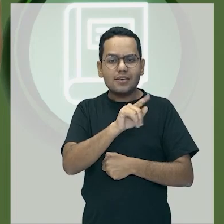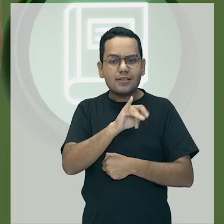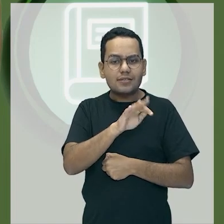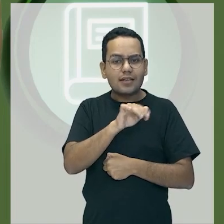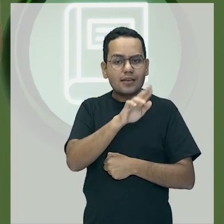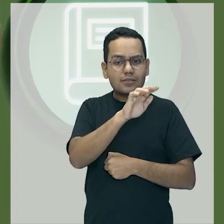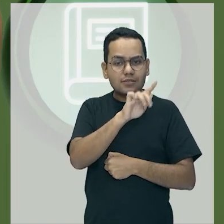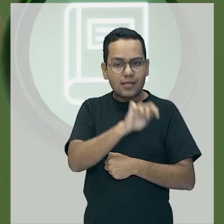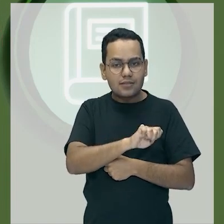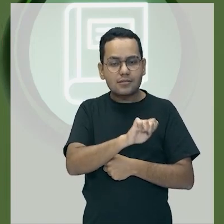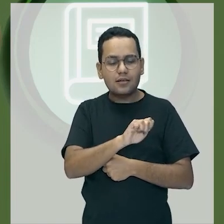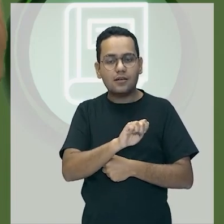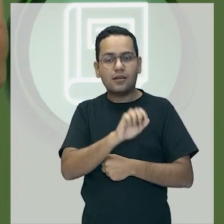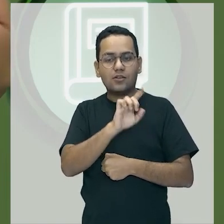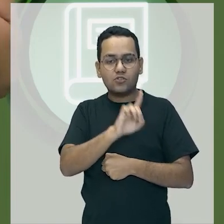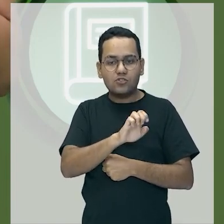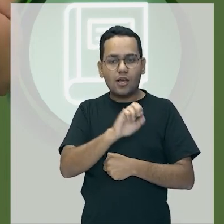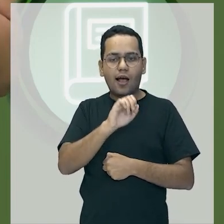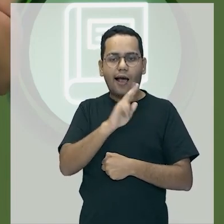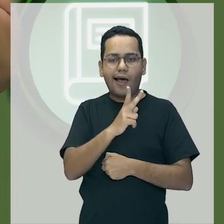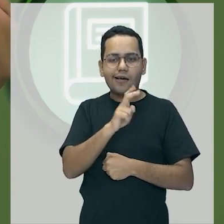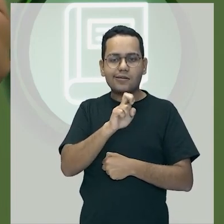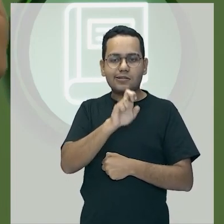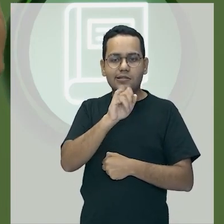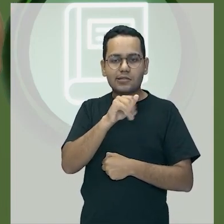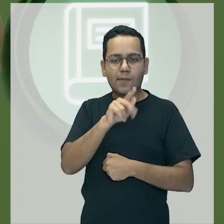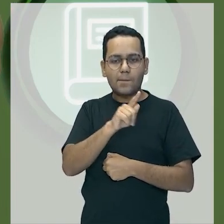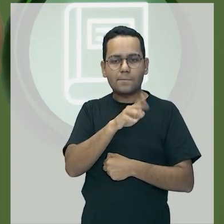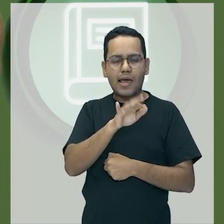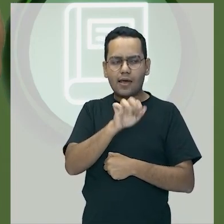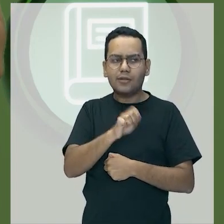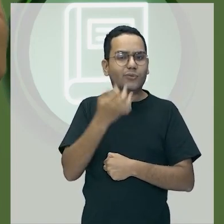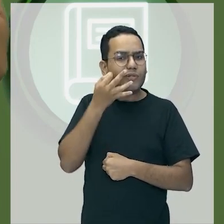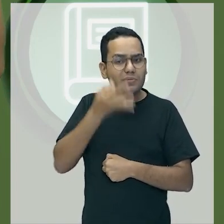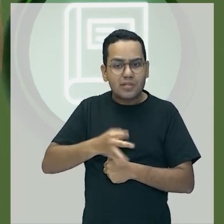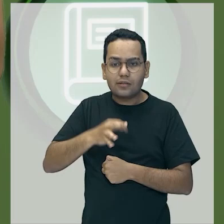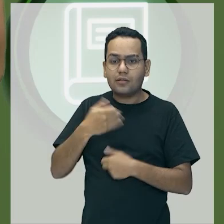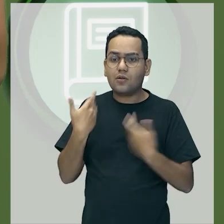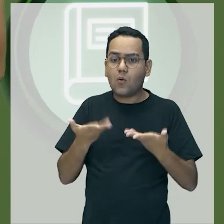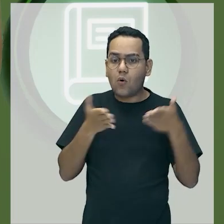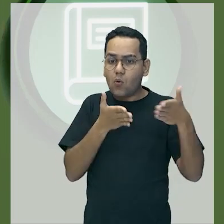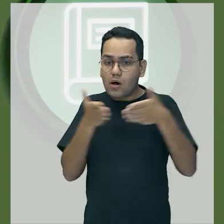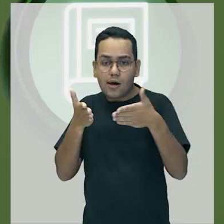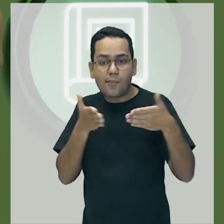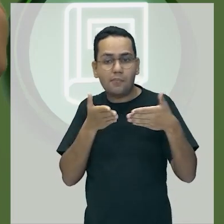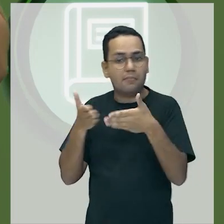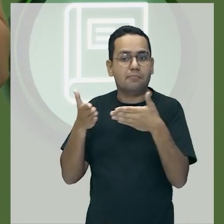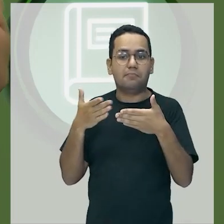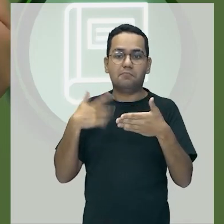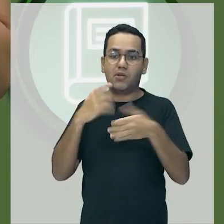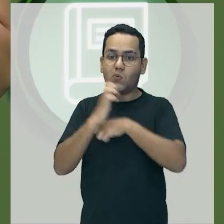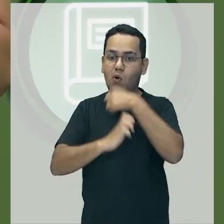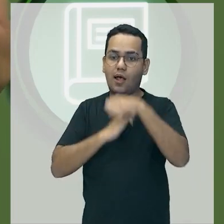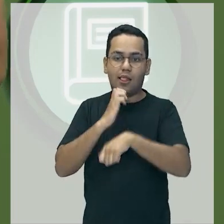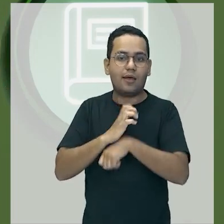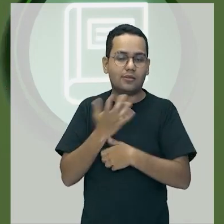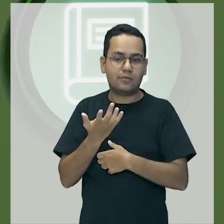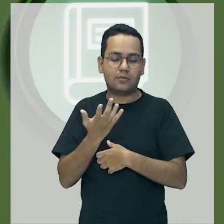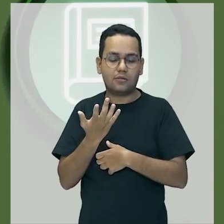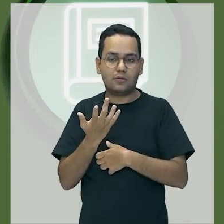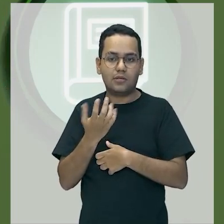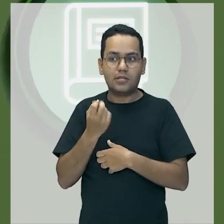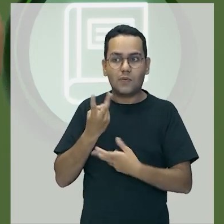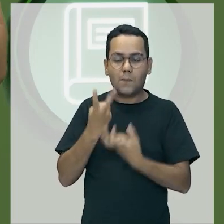elétron está. É por isso que quando o observador tentou observar o elétron, aí ele começou a se comportar com partículas de novo. Tudo